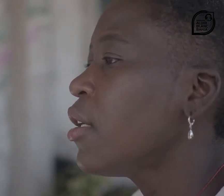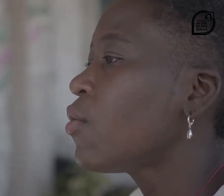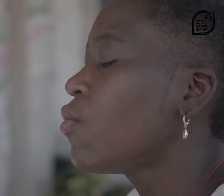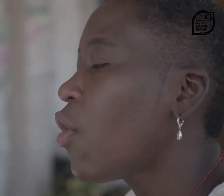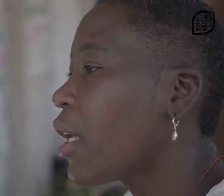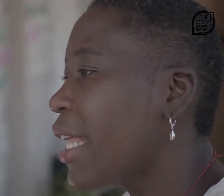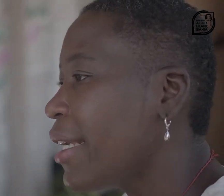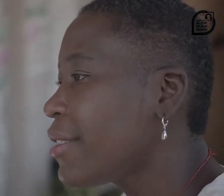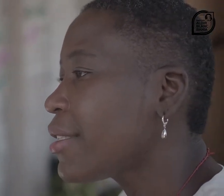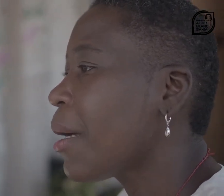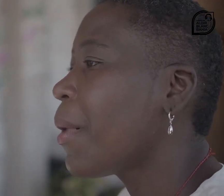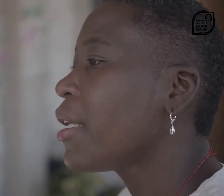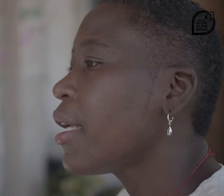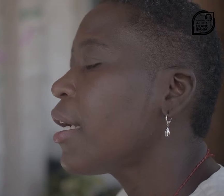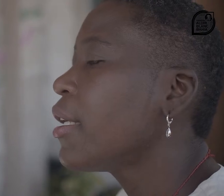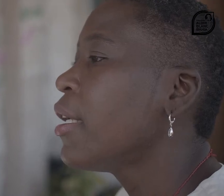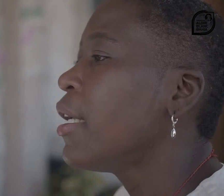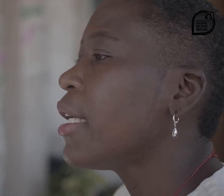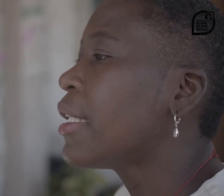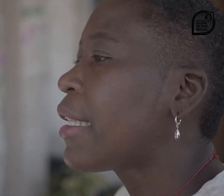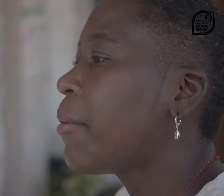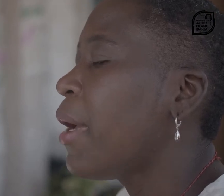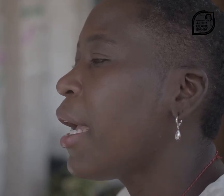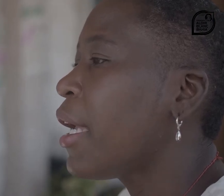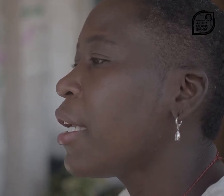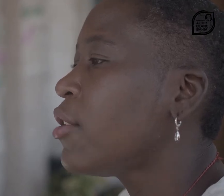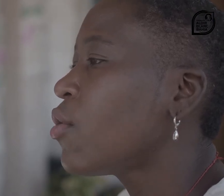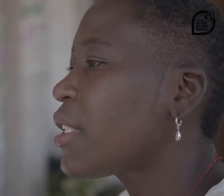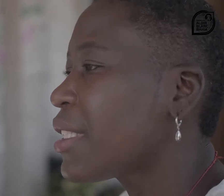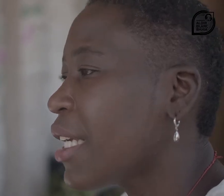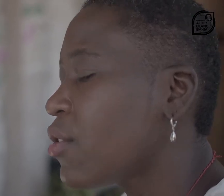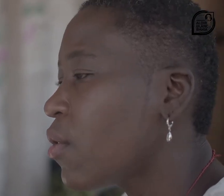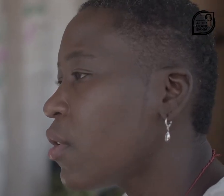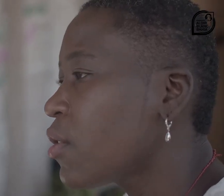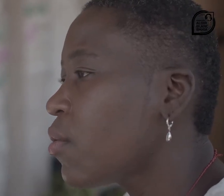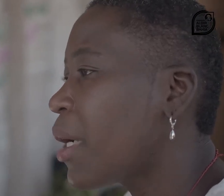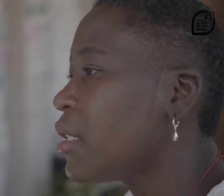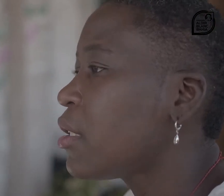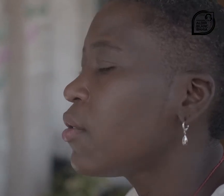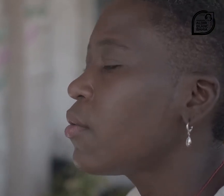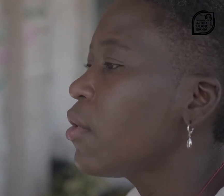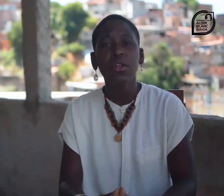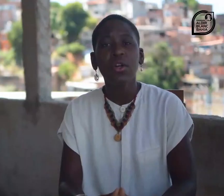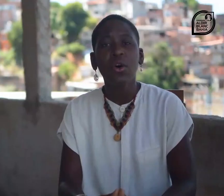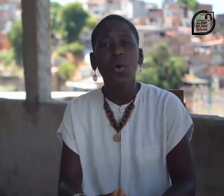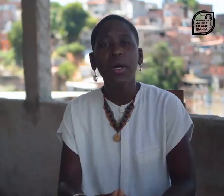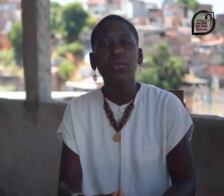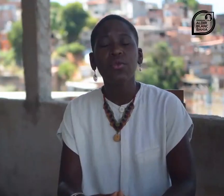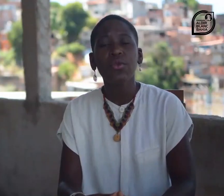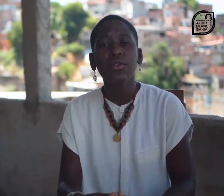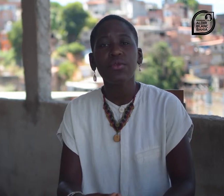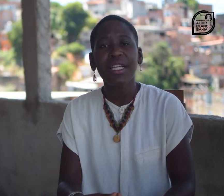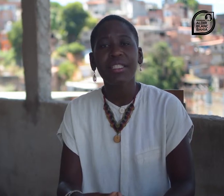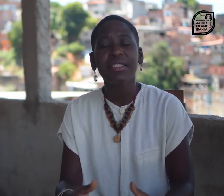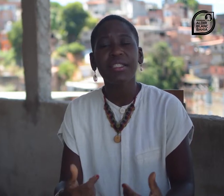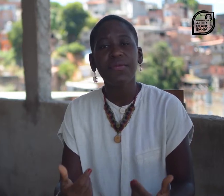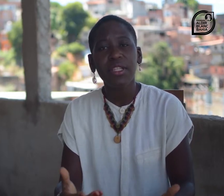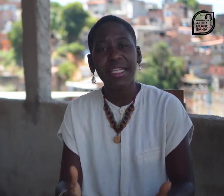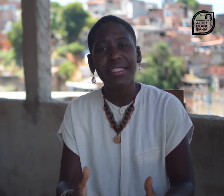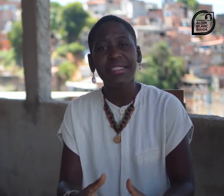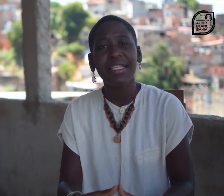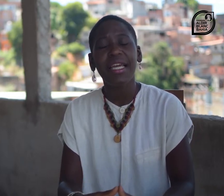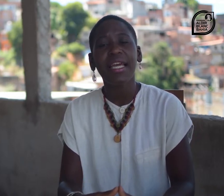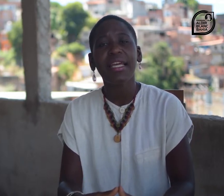indígenas do Nordeste, da Bahia e também de outras regiões do Brasil, com o intuito da gente